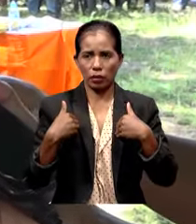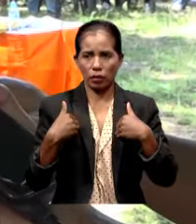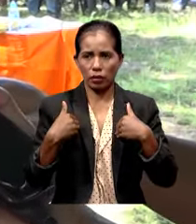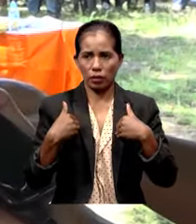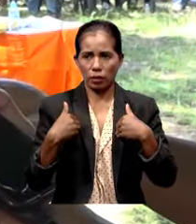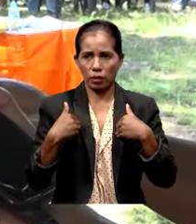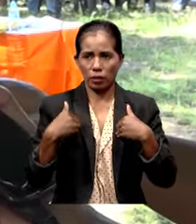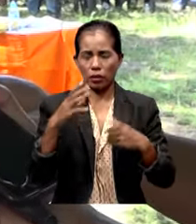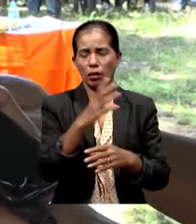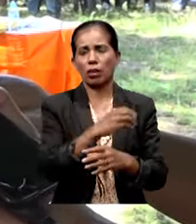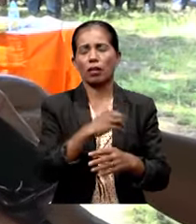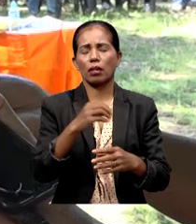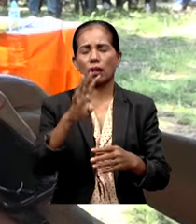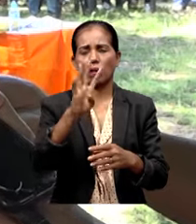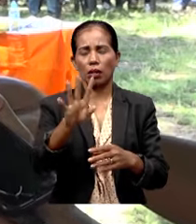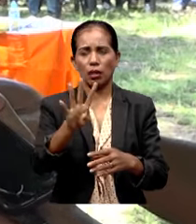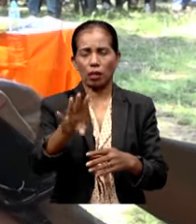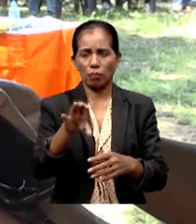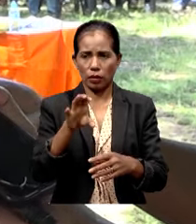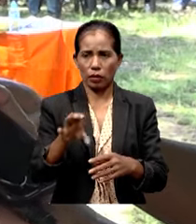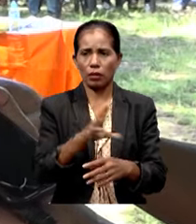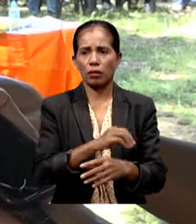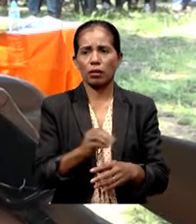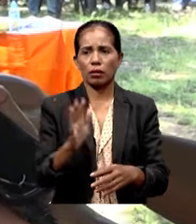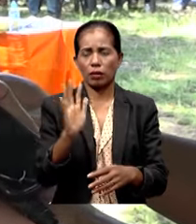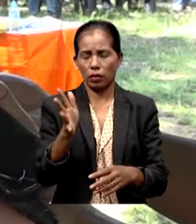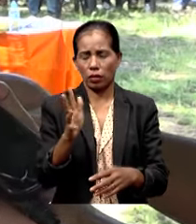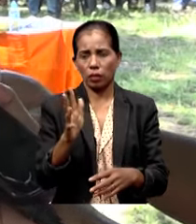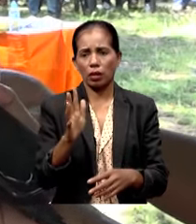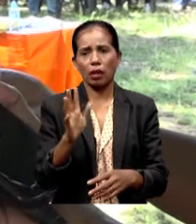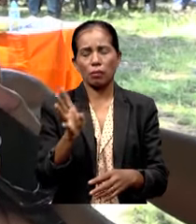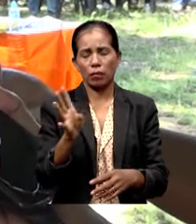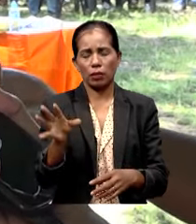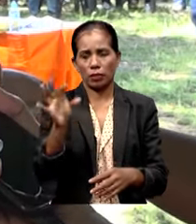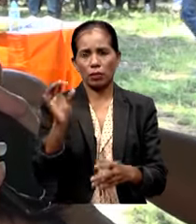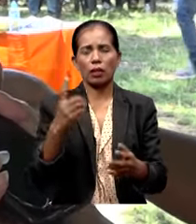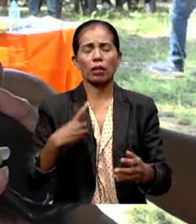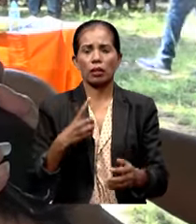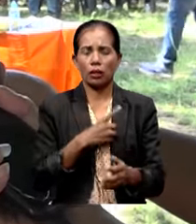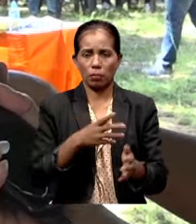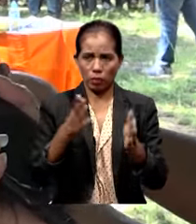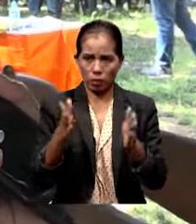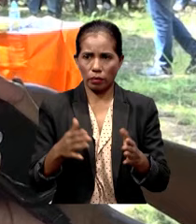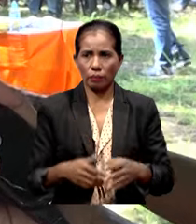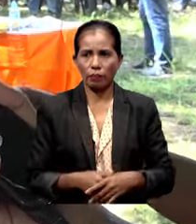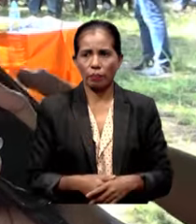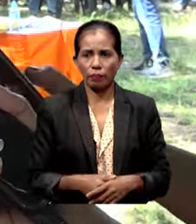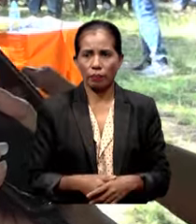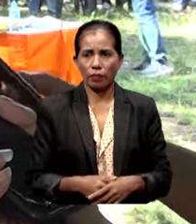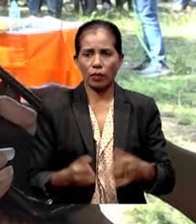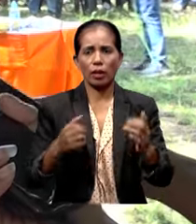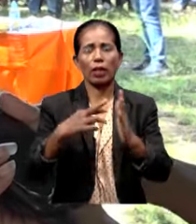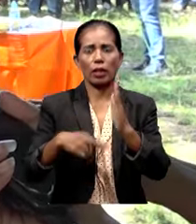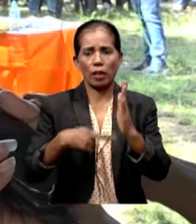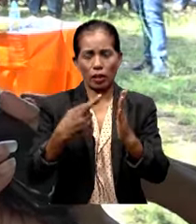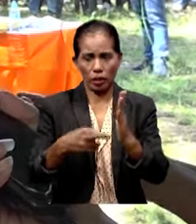consenso de liu na presença de 49 deputados ia plenária. Ida né requisitos ida